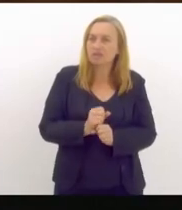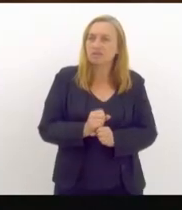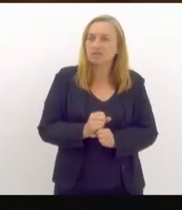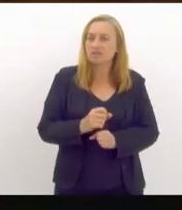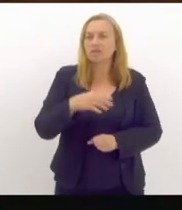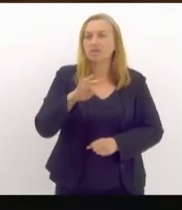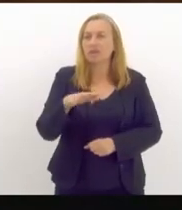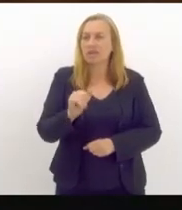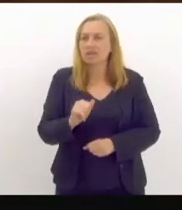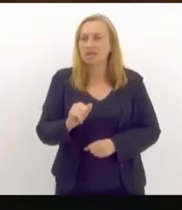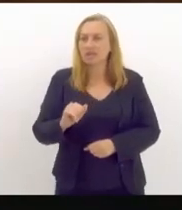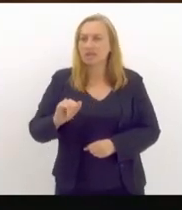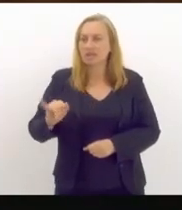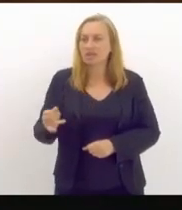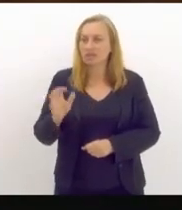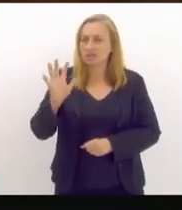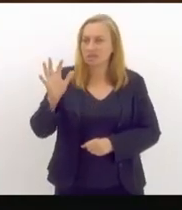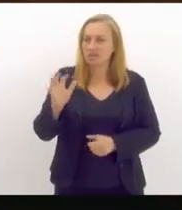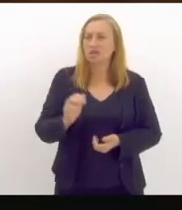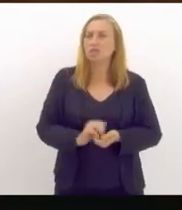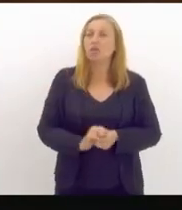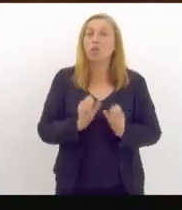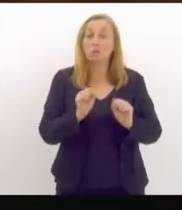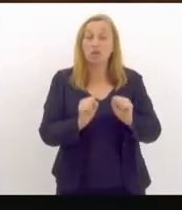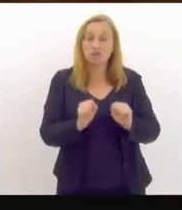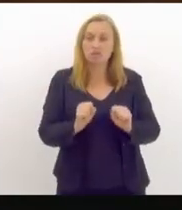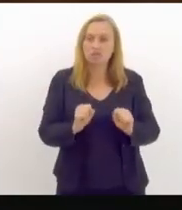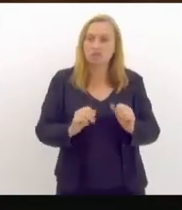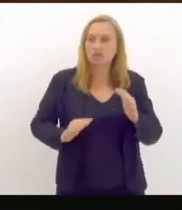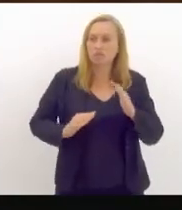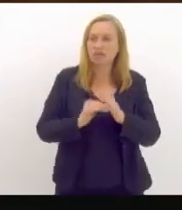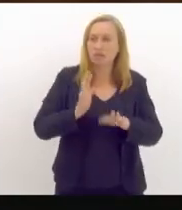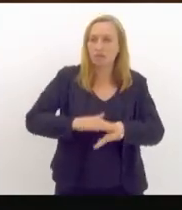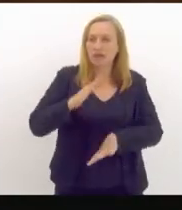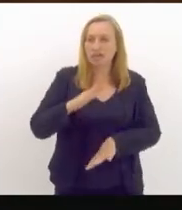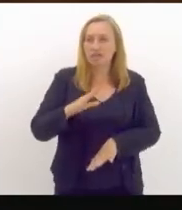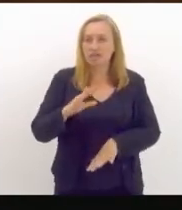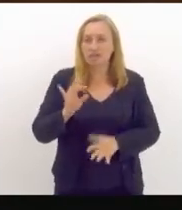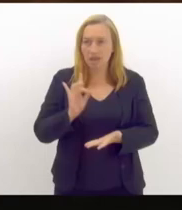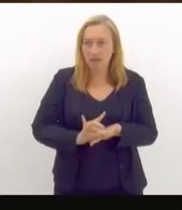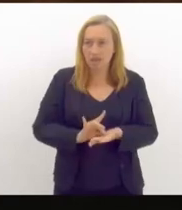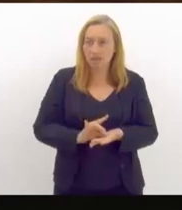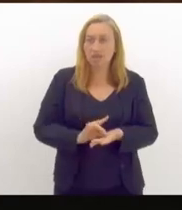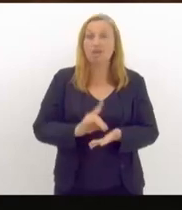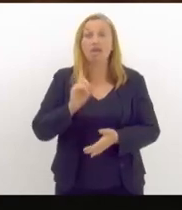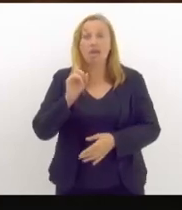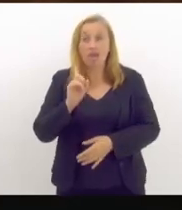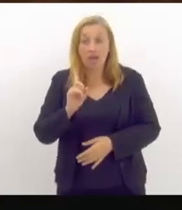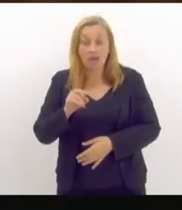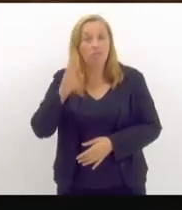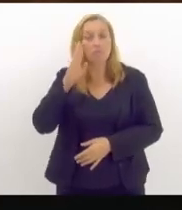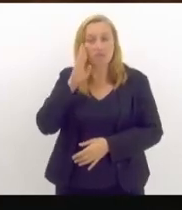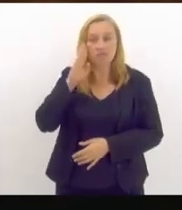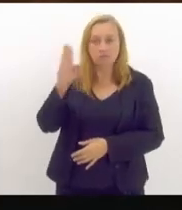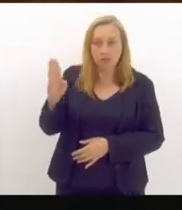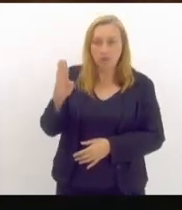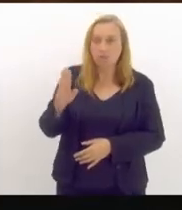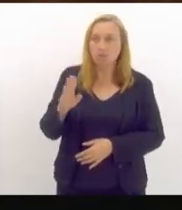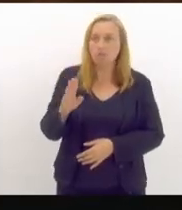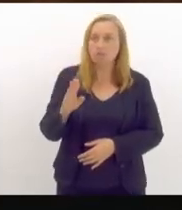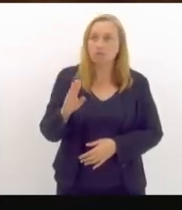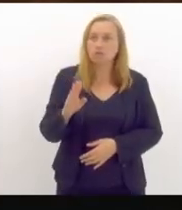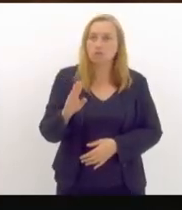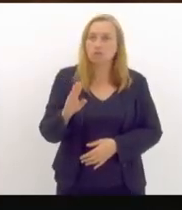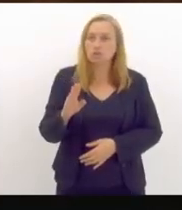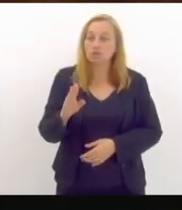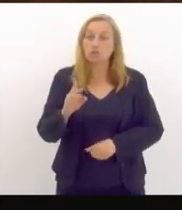Meta da inflação para que nós possamos ter uma meta mais realista é muito fundamental que